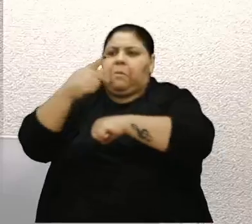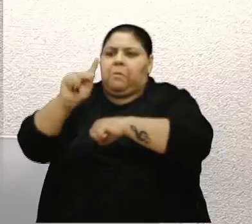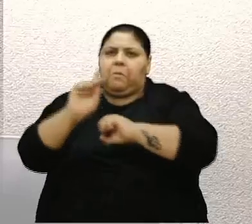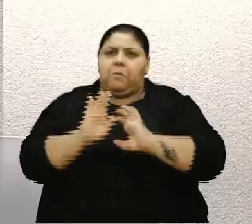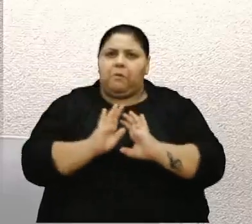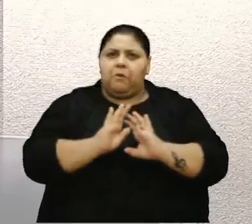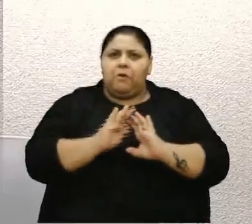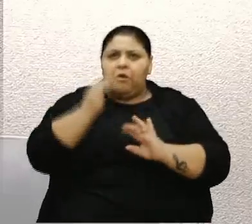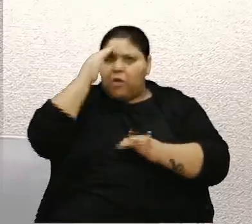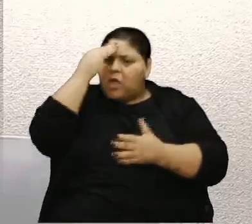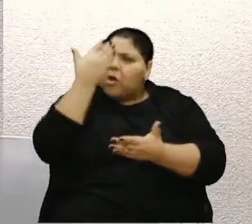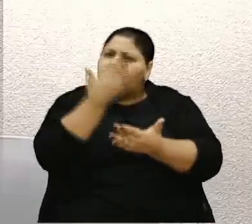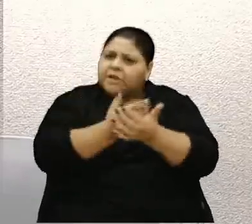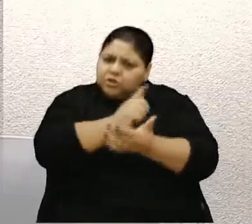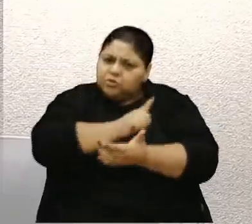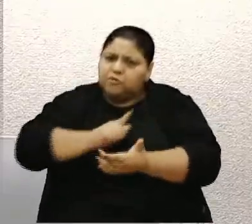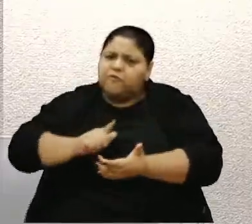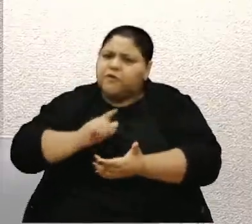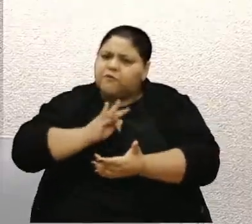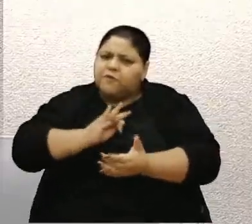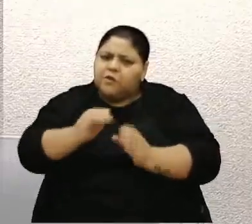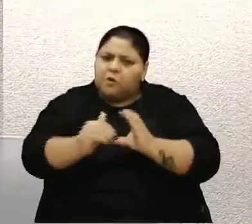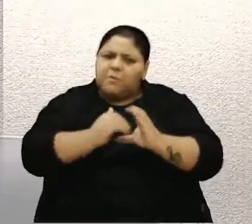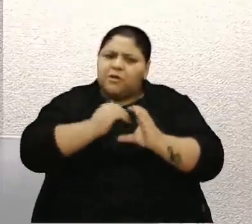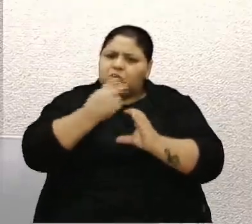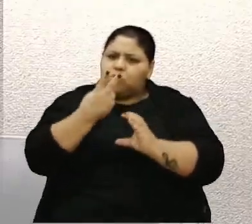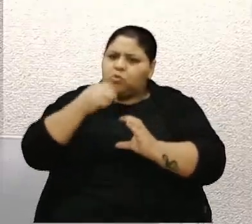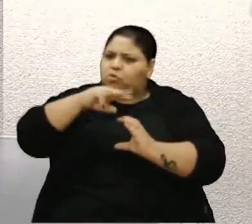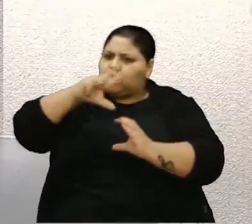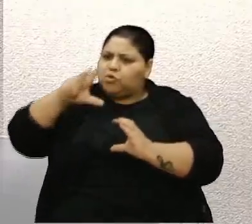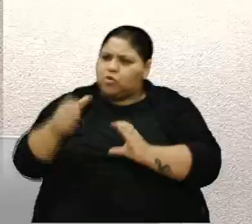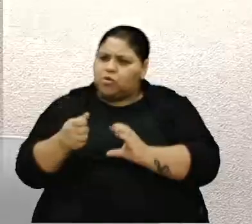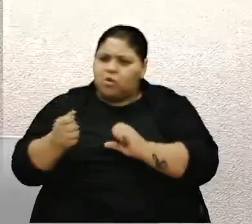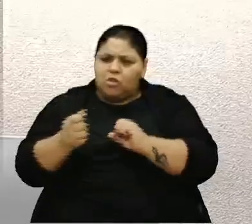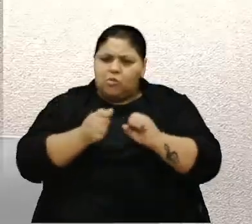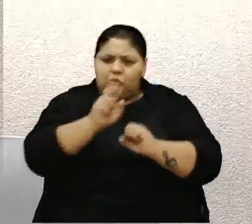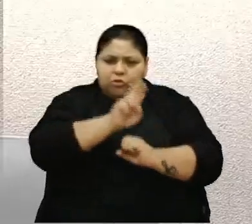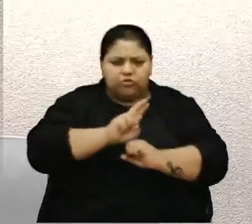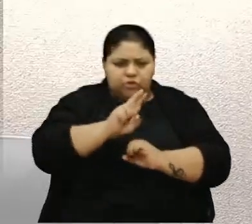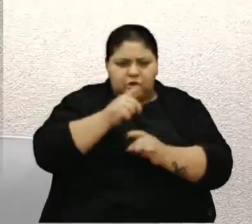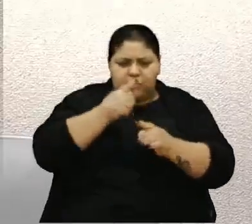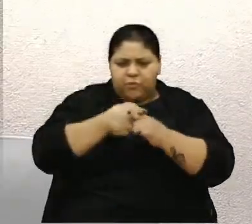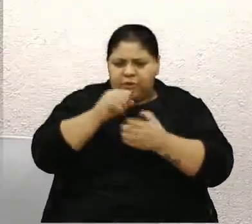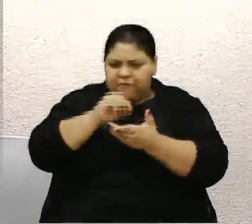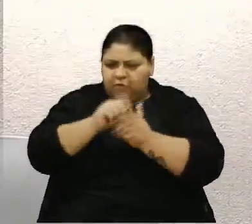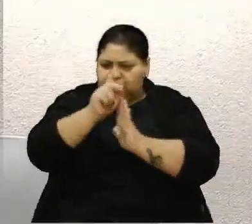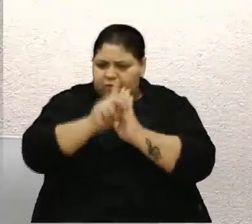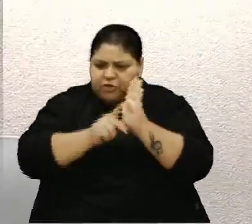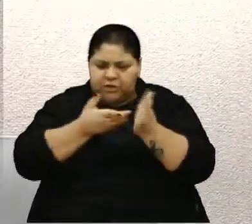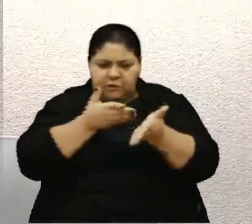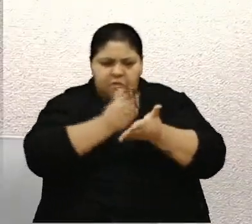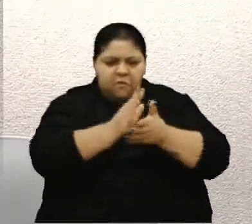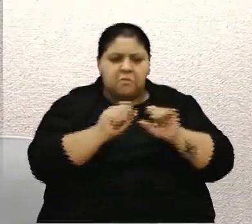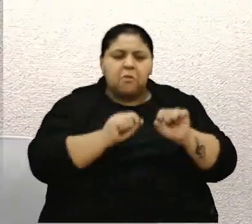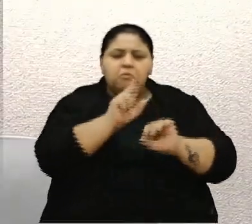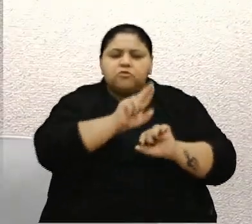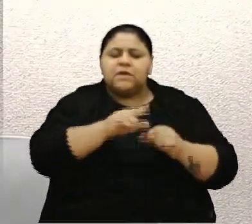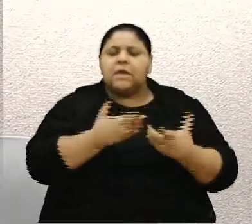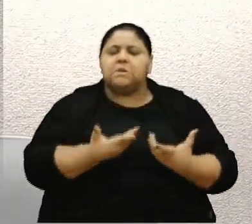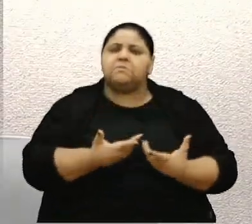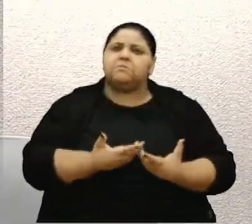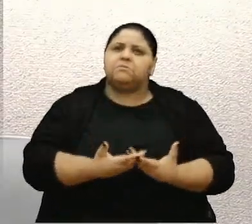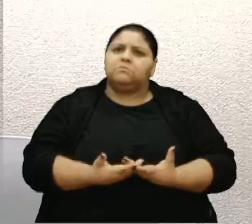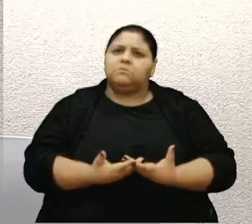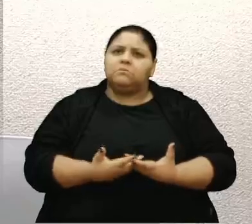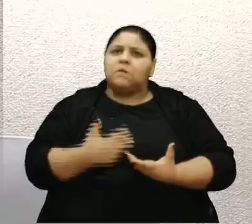Eu acredito que tenha mandado. Mas aí os milhões não podem ser usados, porque se não tem o projeto aprovado, como é que vai usar o dinheiro?